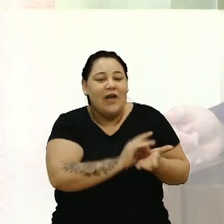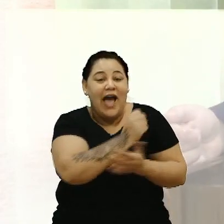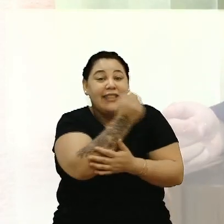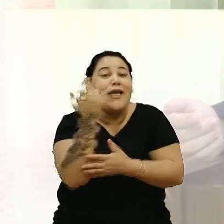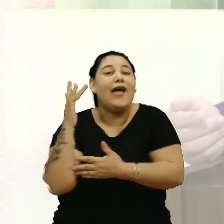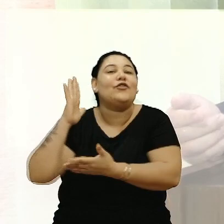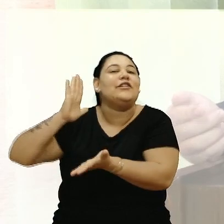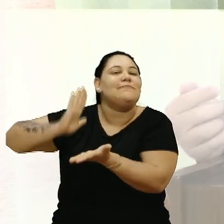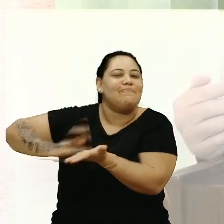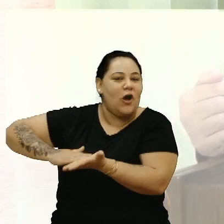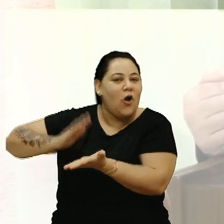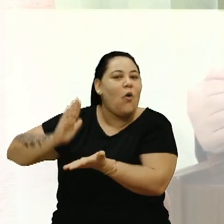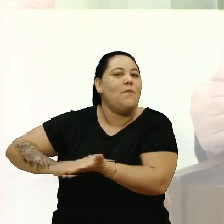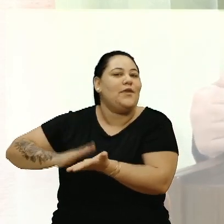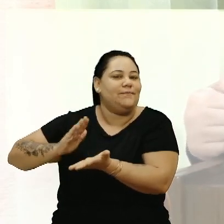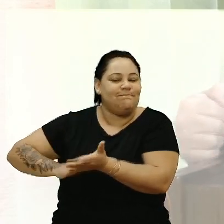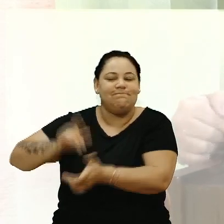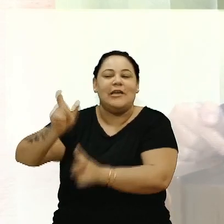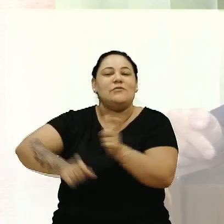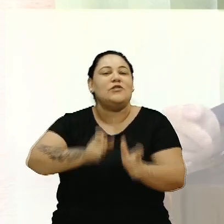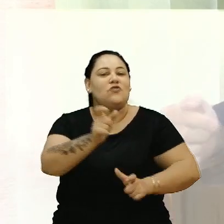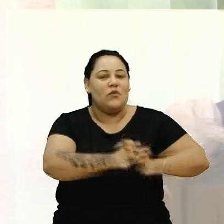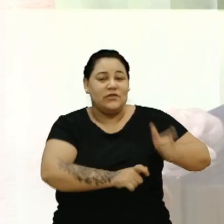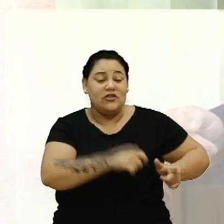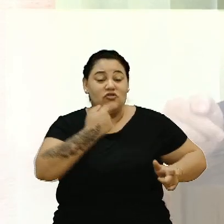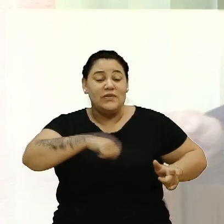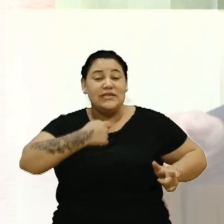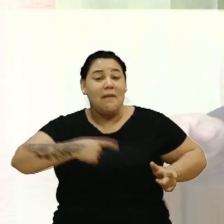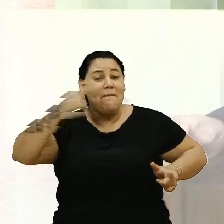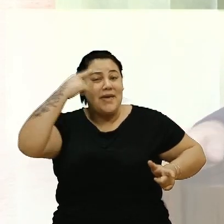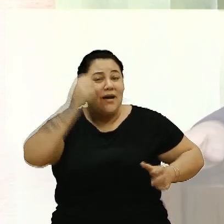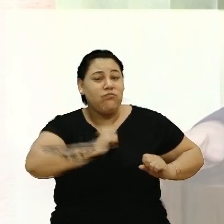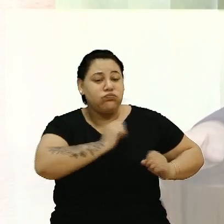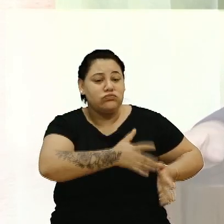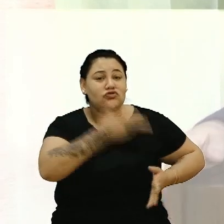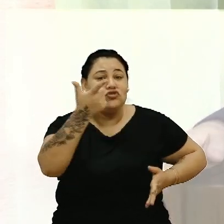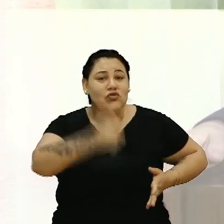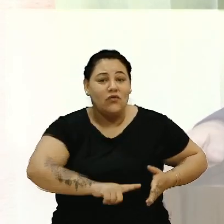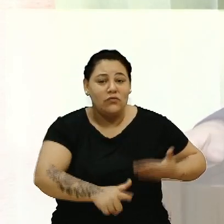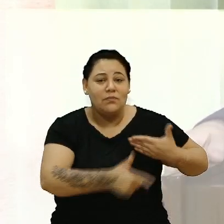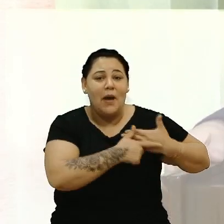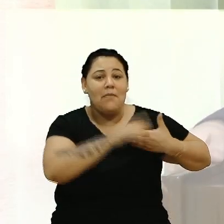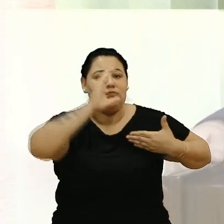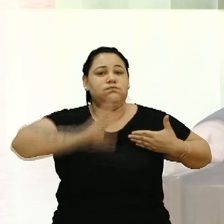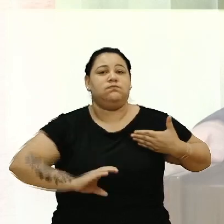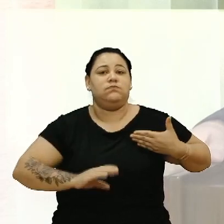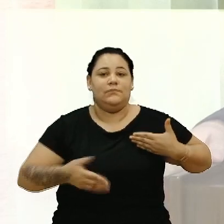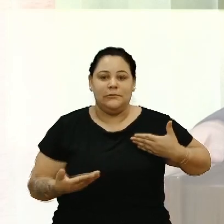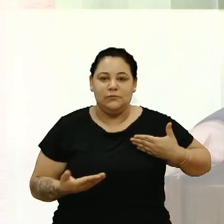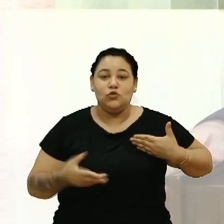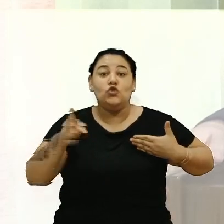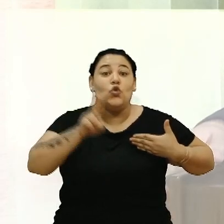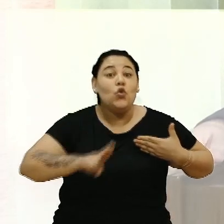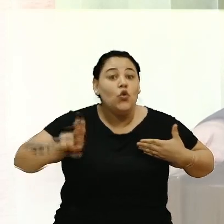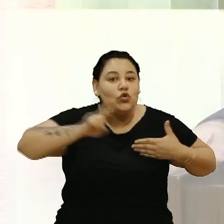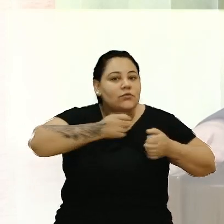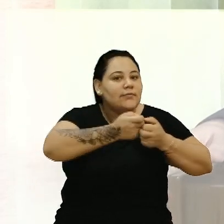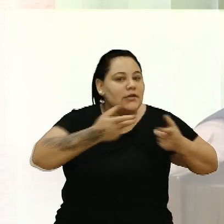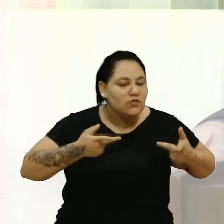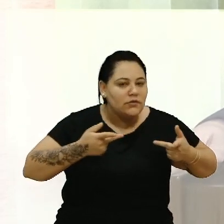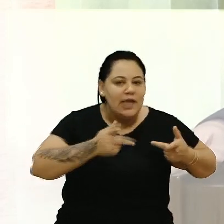ter uma nova análise das nossas atitudes como cidadão também. Do consumo